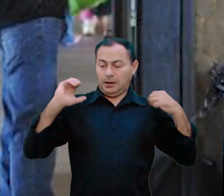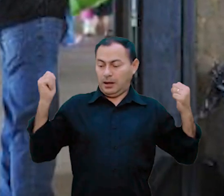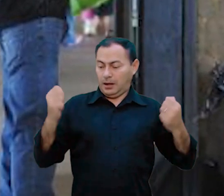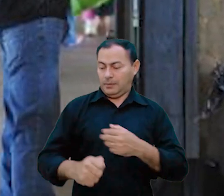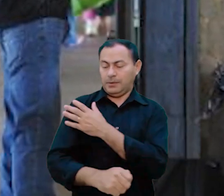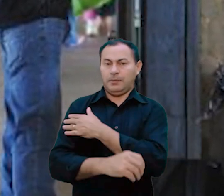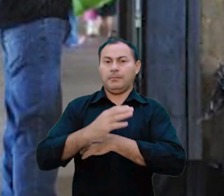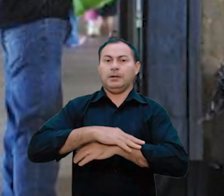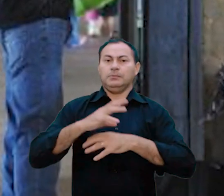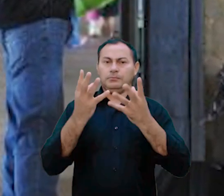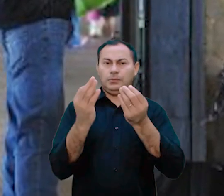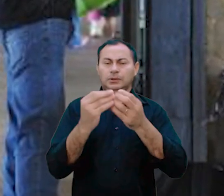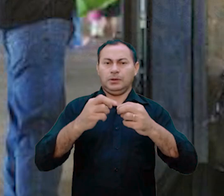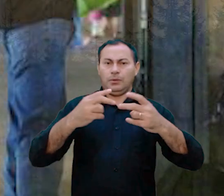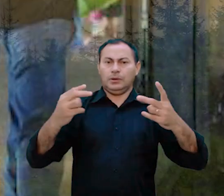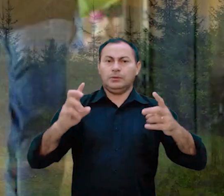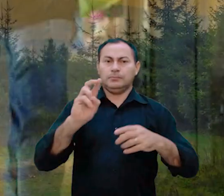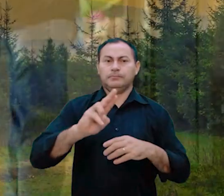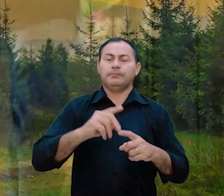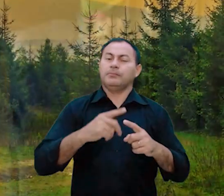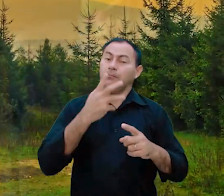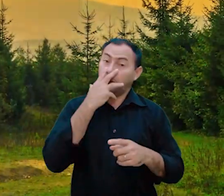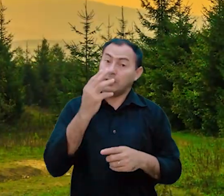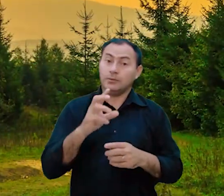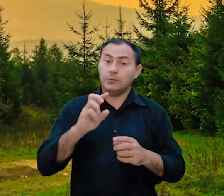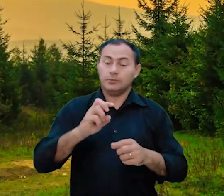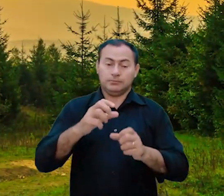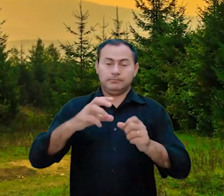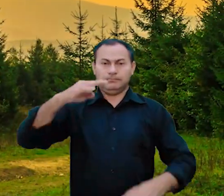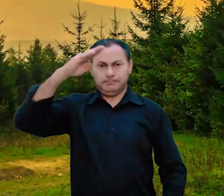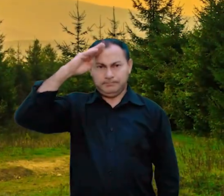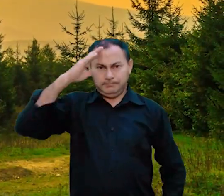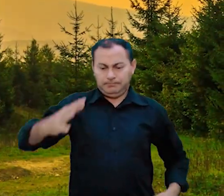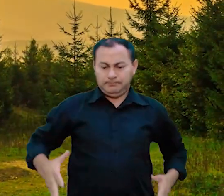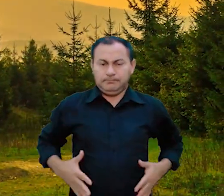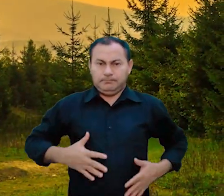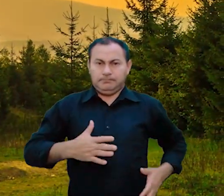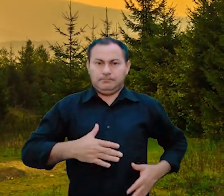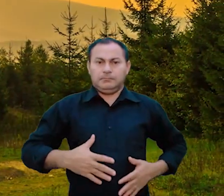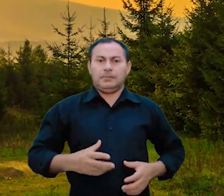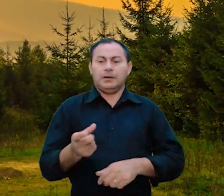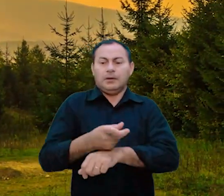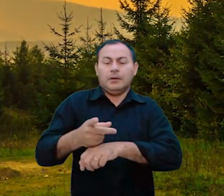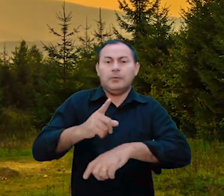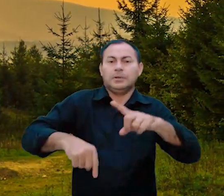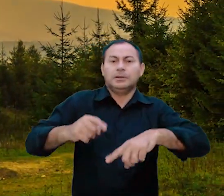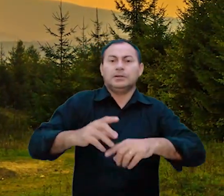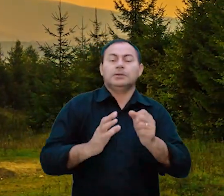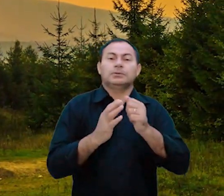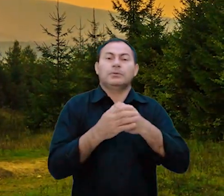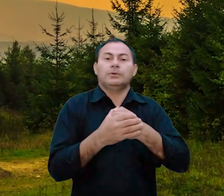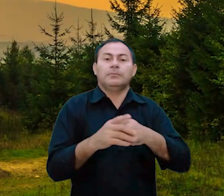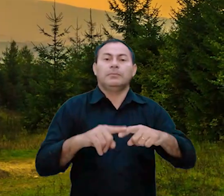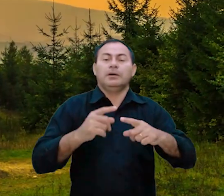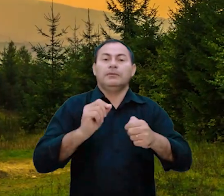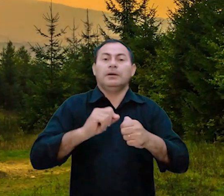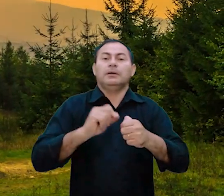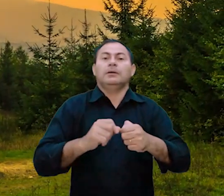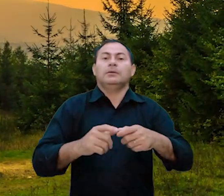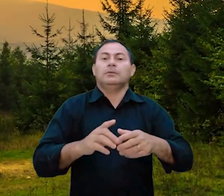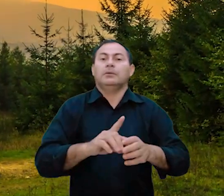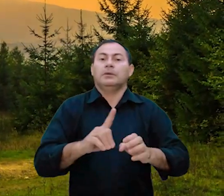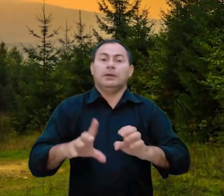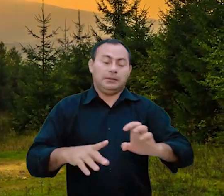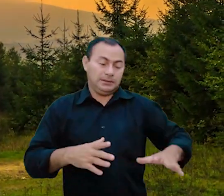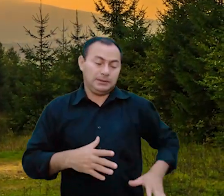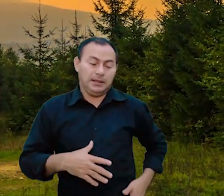usavam capas, mantos e mais um monte de coisa. Pode ser que os seguranças apalpassem as pessoas em busca de objetos escondidos, mas